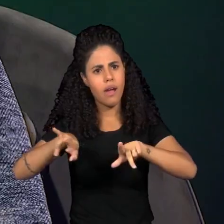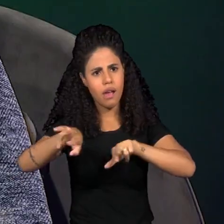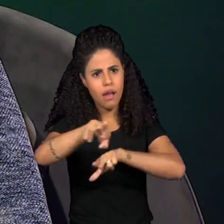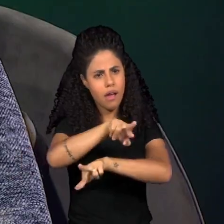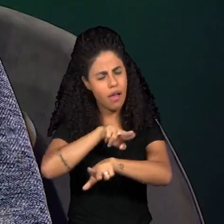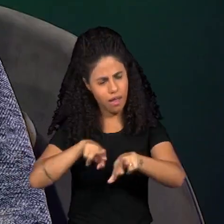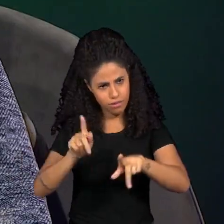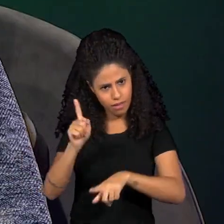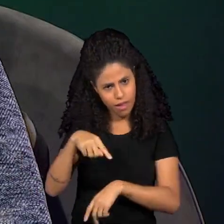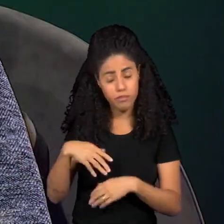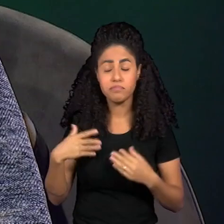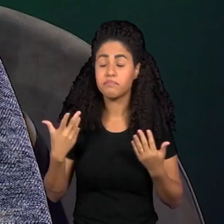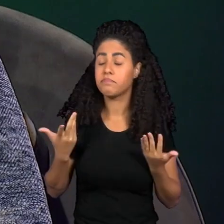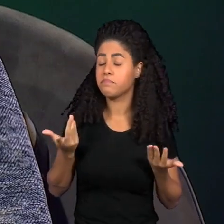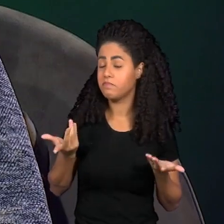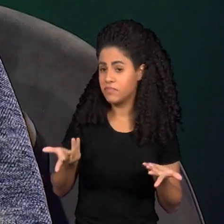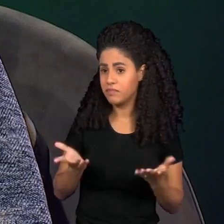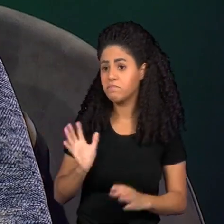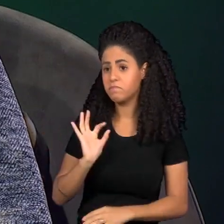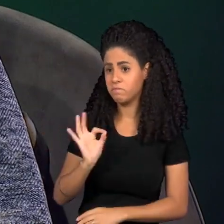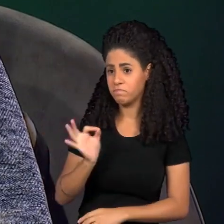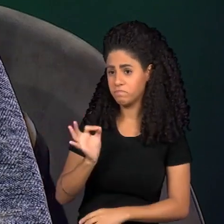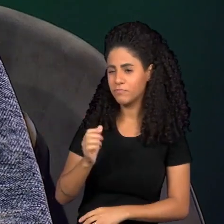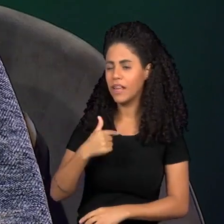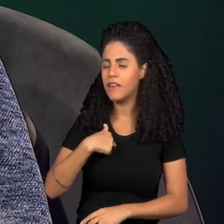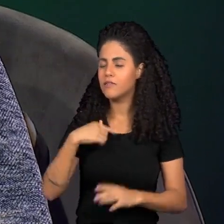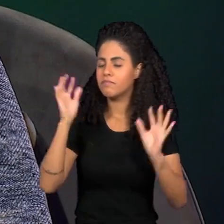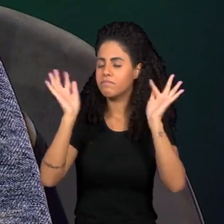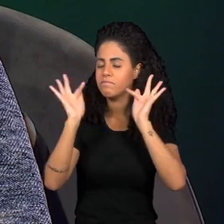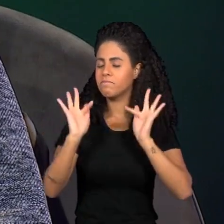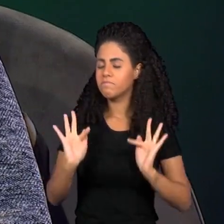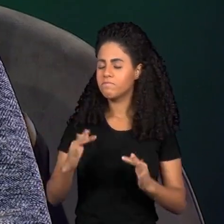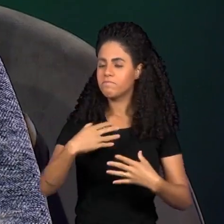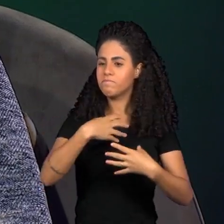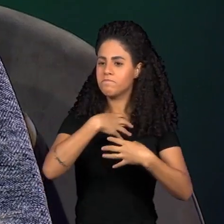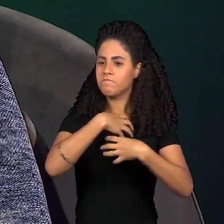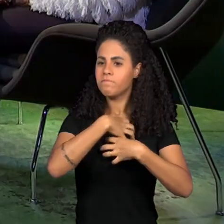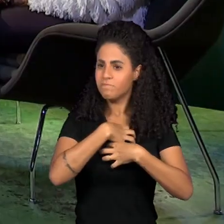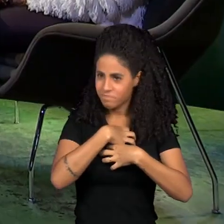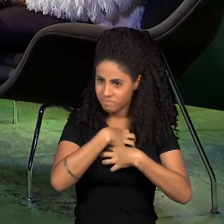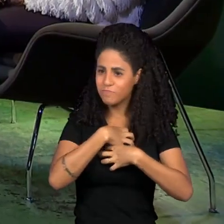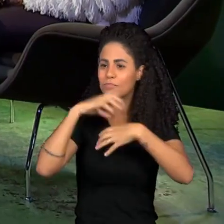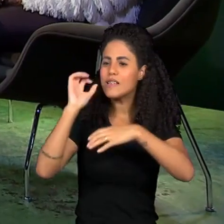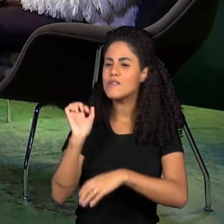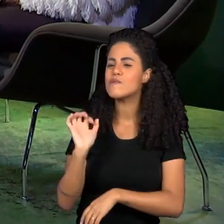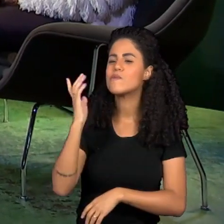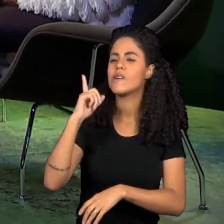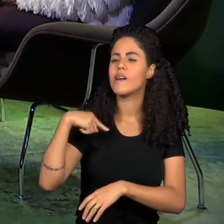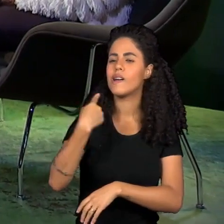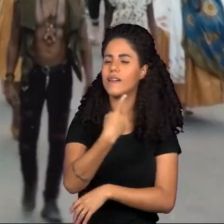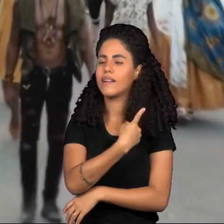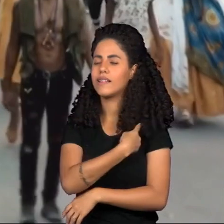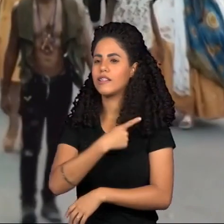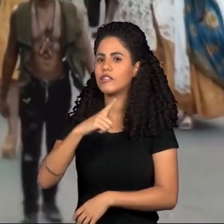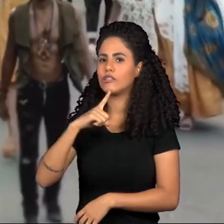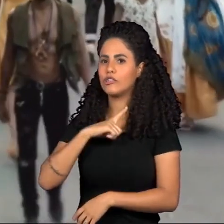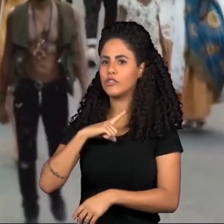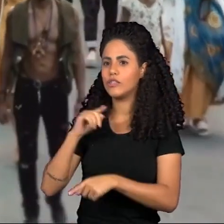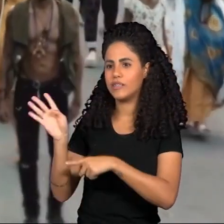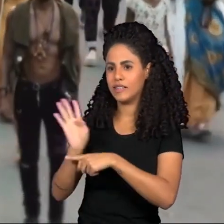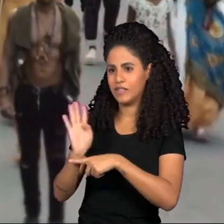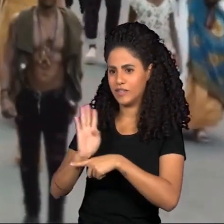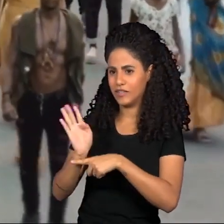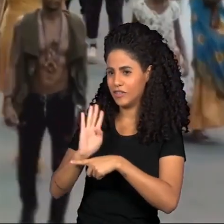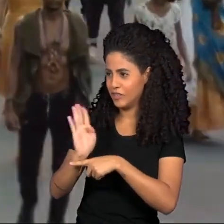diversa. De uma certa forma, eu estou feliz porque isso está acontecendo. Nós tivemos aí um filme, Medida